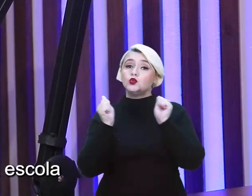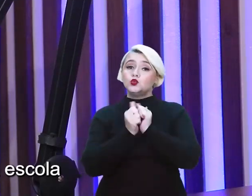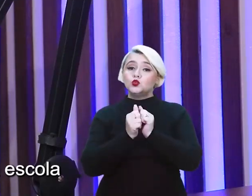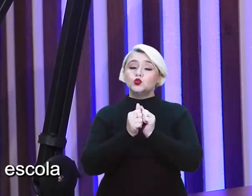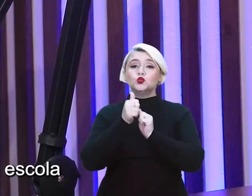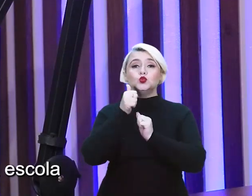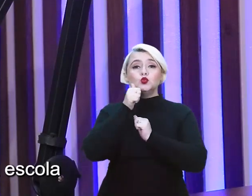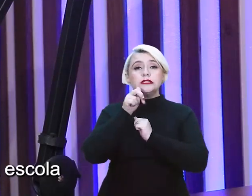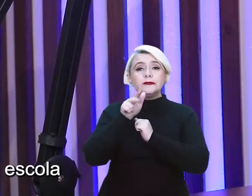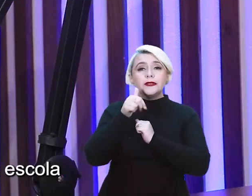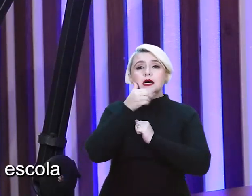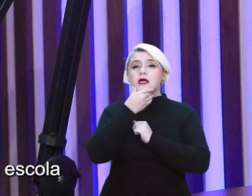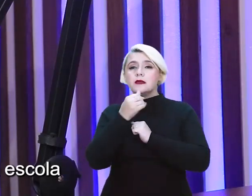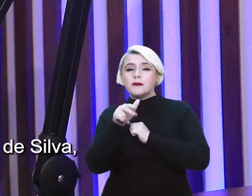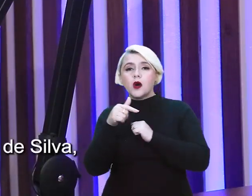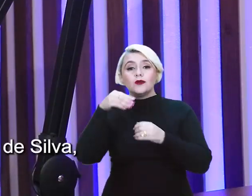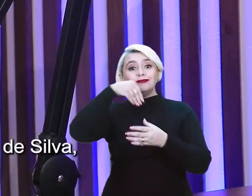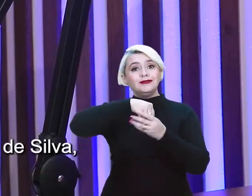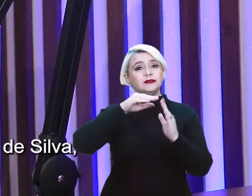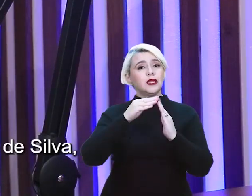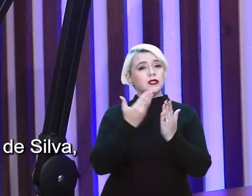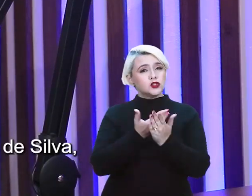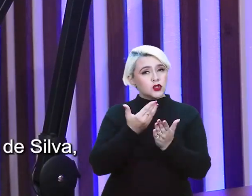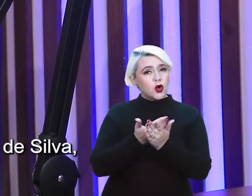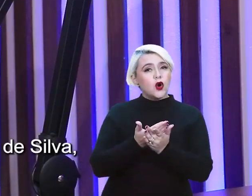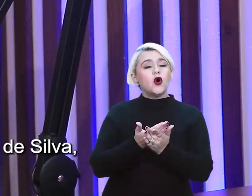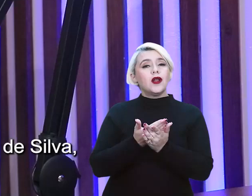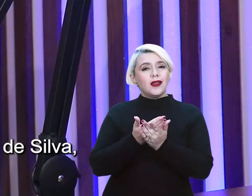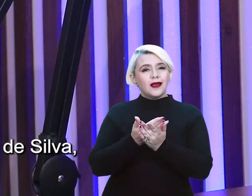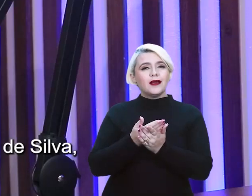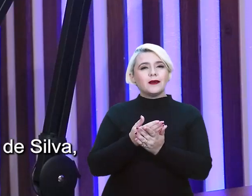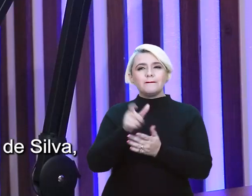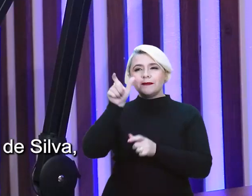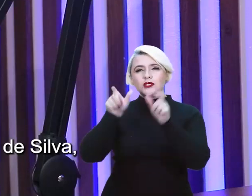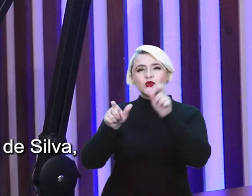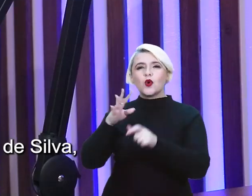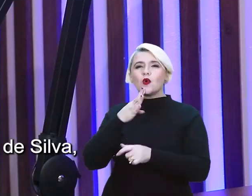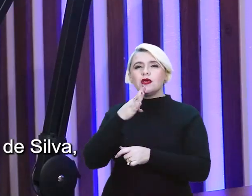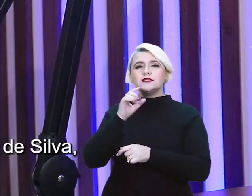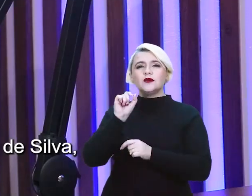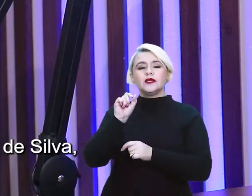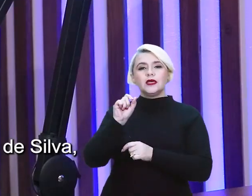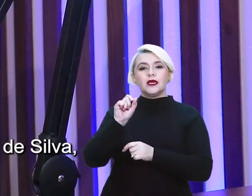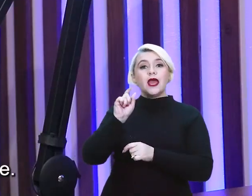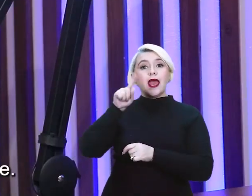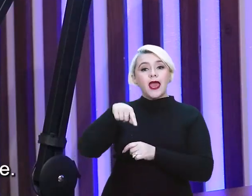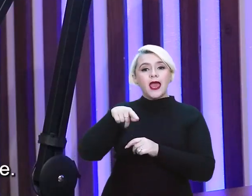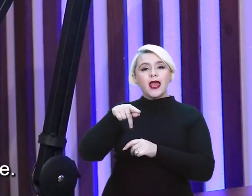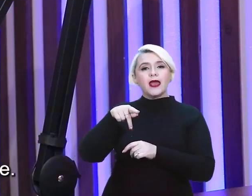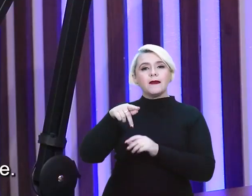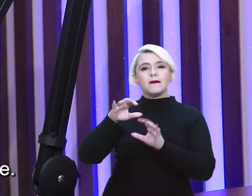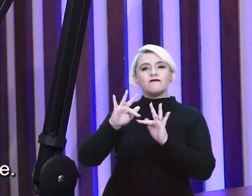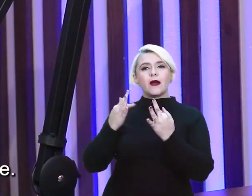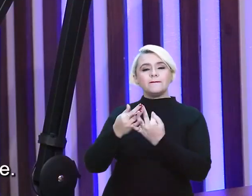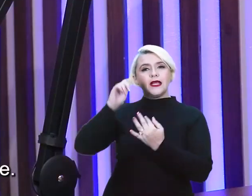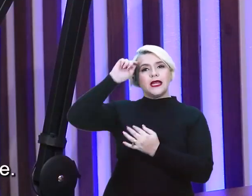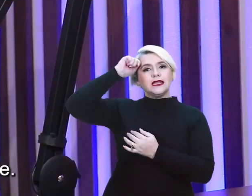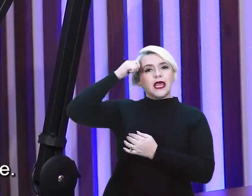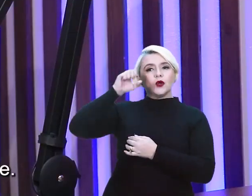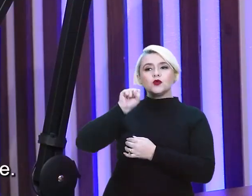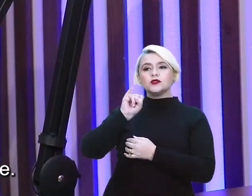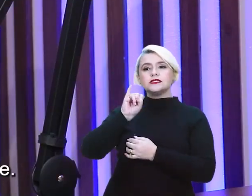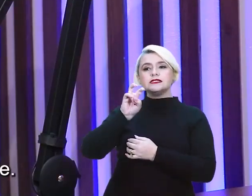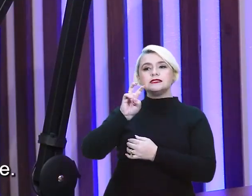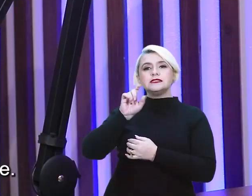irmãos e minhas irmãs, na escola éramos conhecidos como os negros de Silva, que é o meu pai. Então o racismo já estava